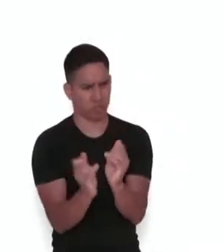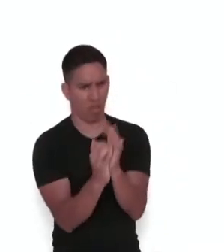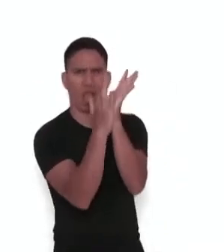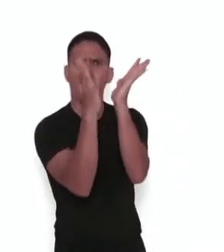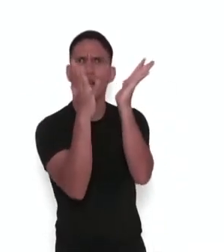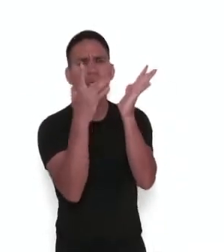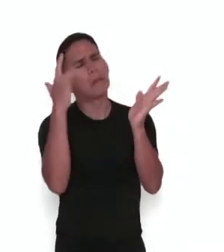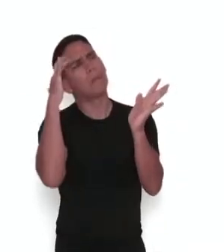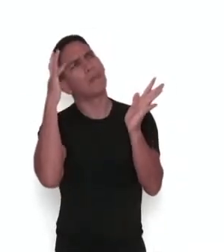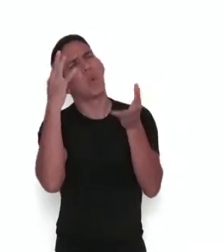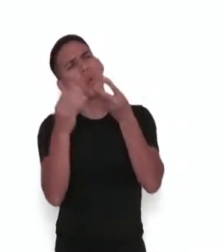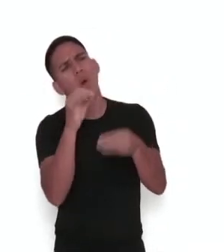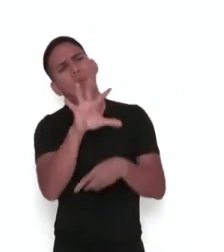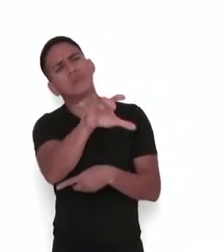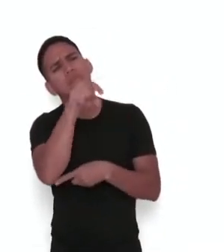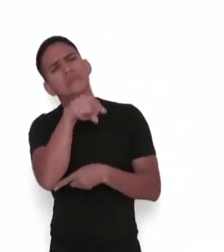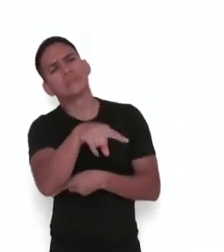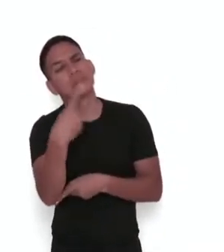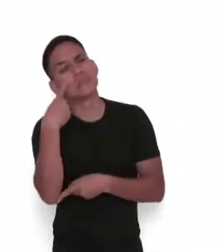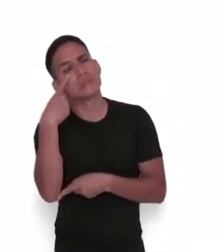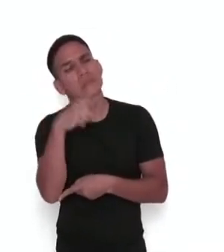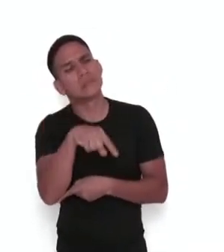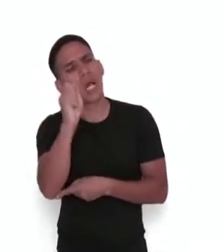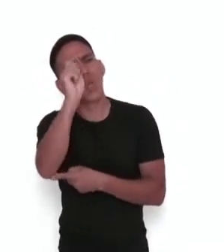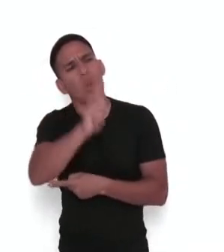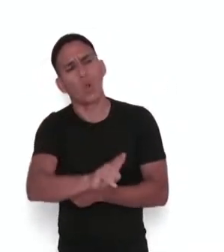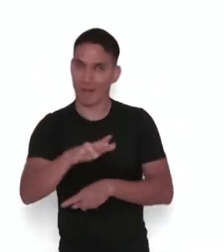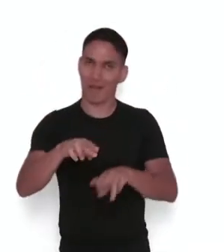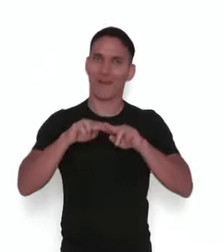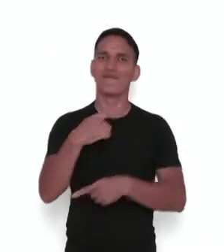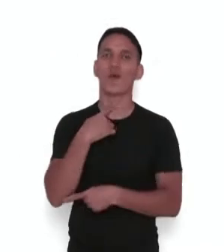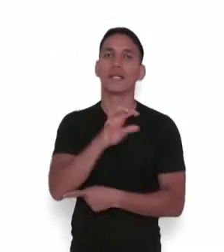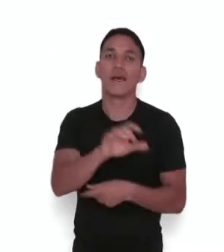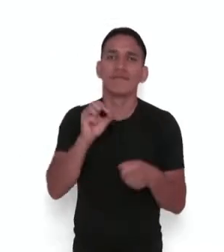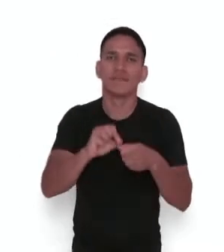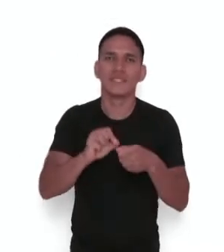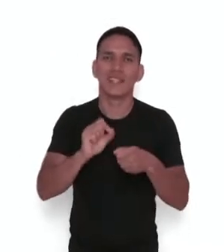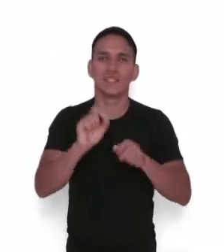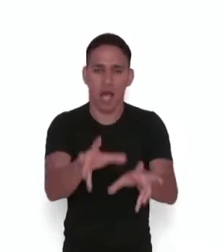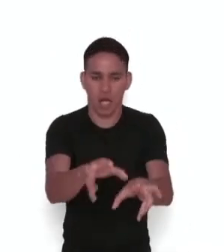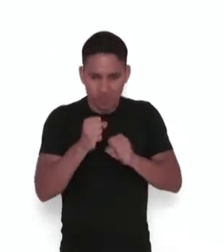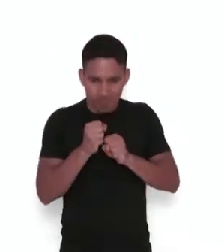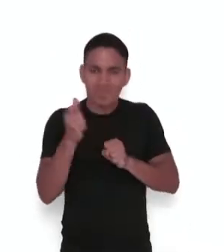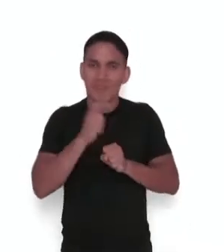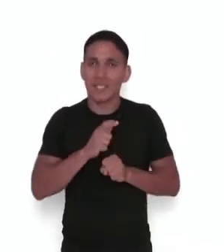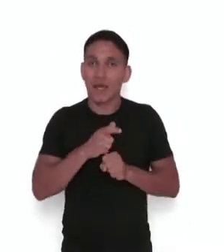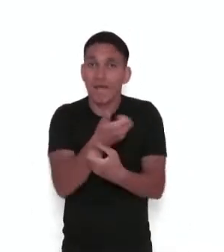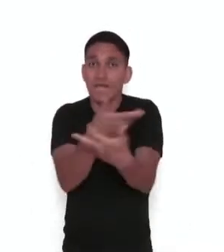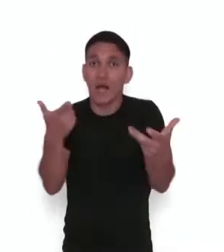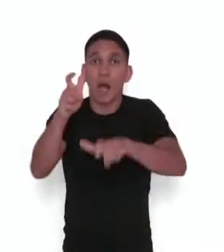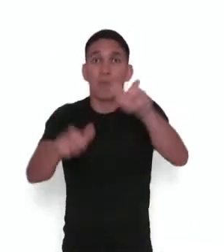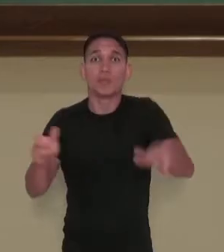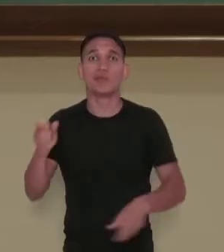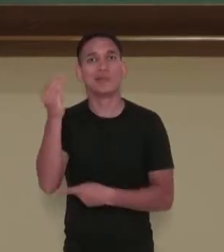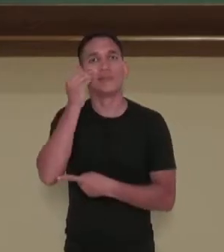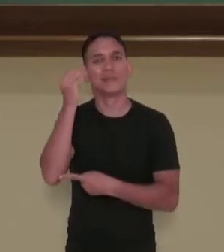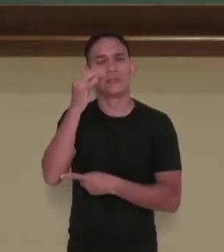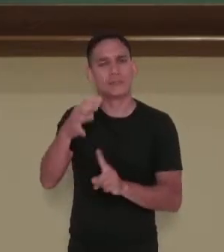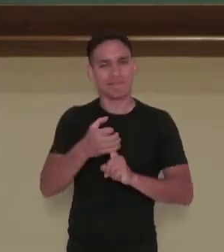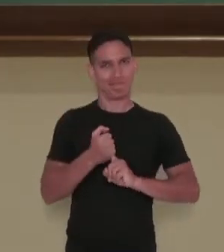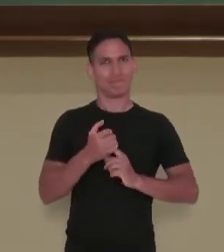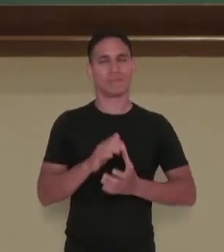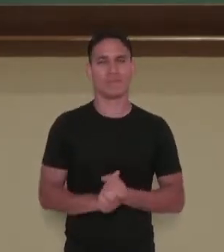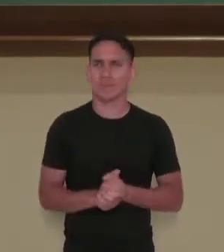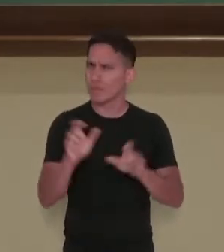se captura essa luz? E foi com esse desejo de possuir a luz que muitas pessoas tentaram obtê-la. Será que